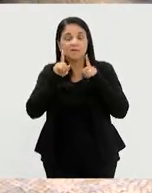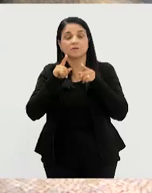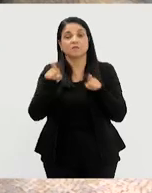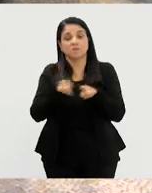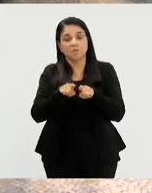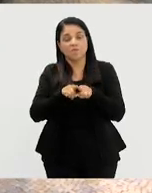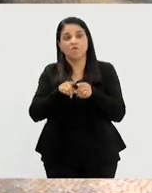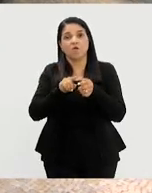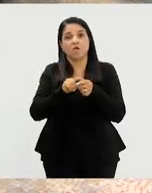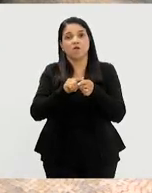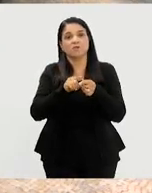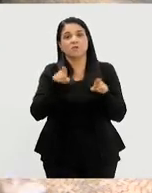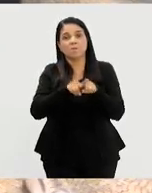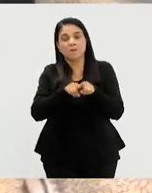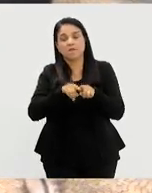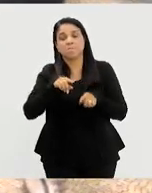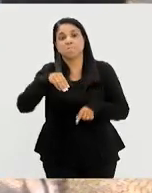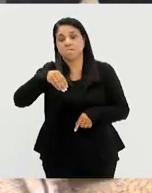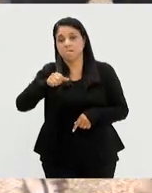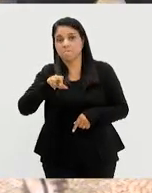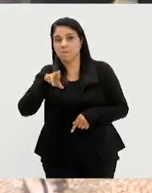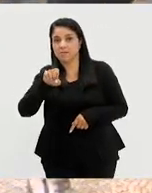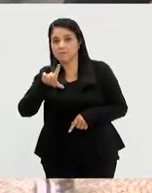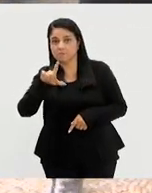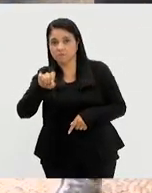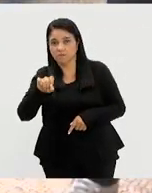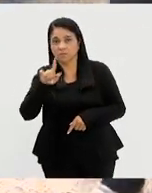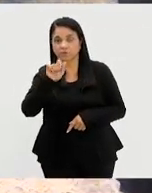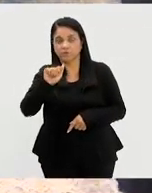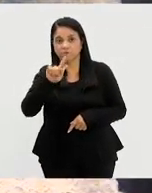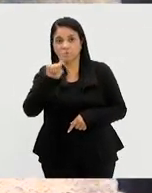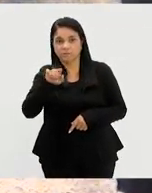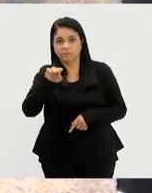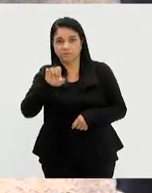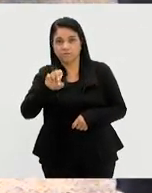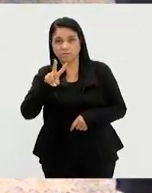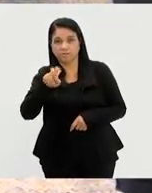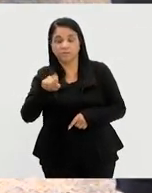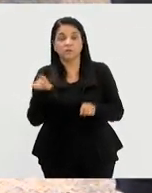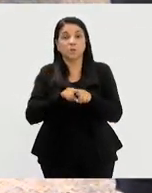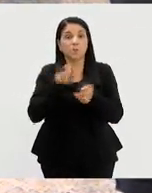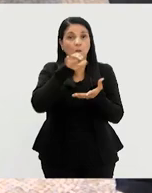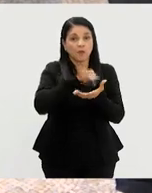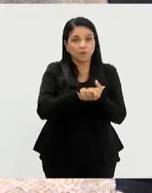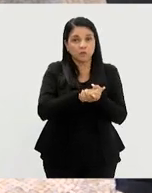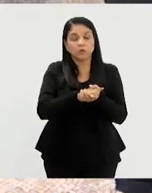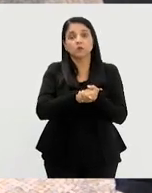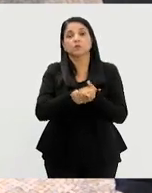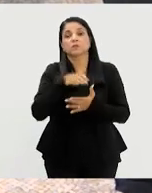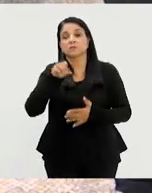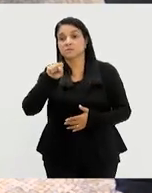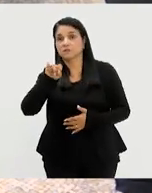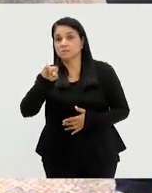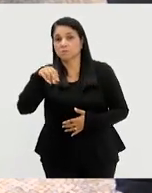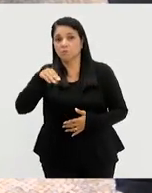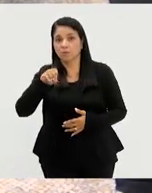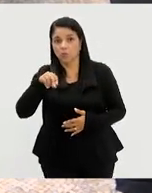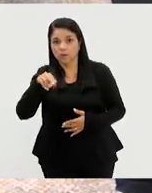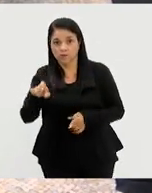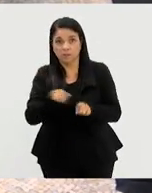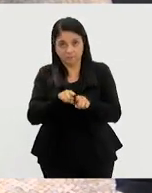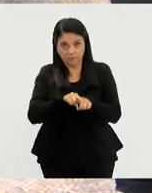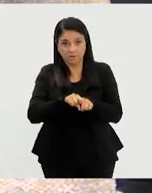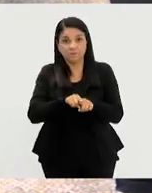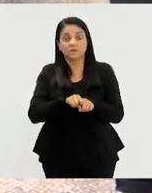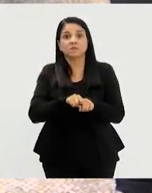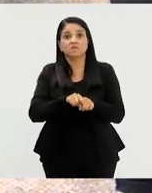Costa velho Mendes Azevedo e o marido da Simone Carlos Augusto ou seja mar hoje é domin pel